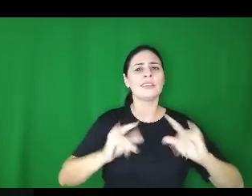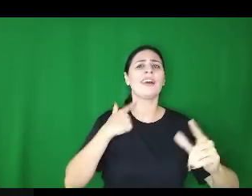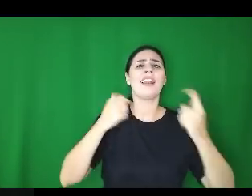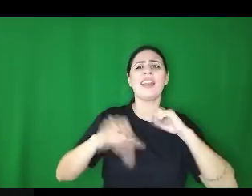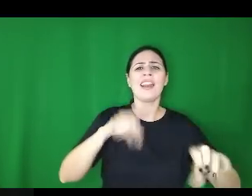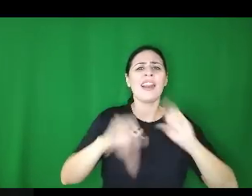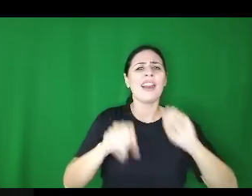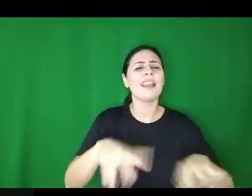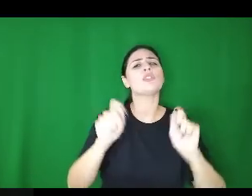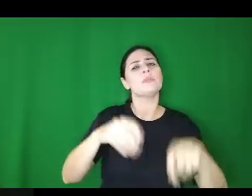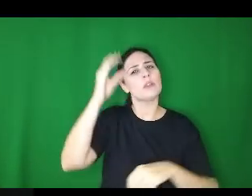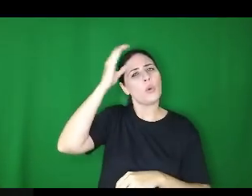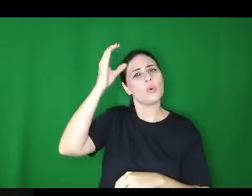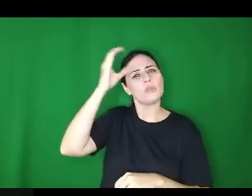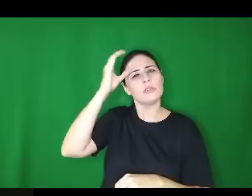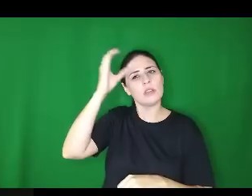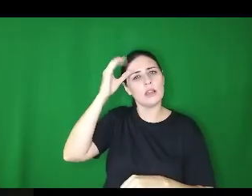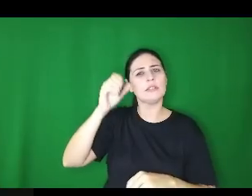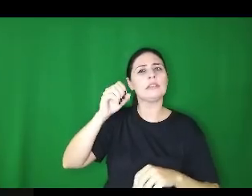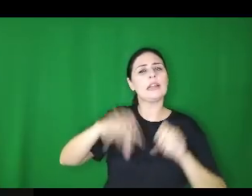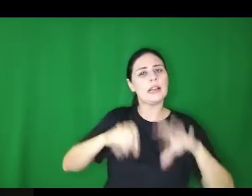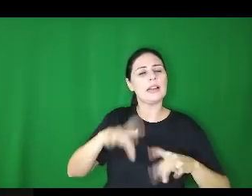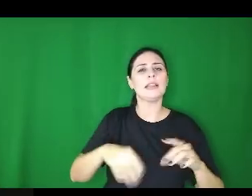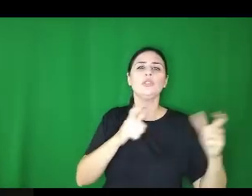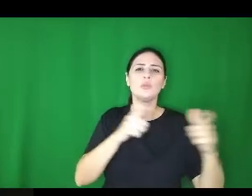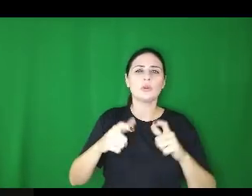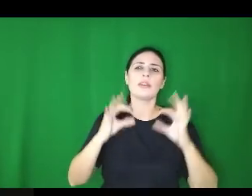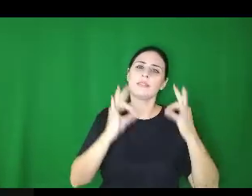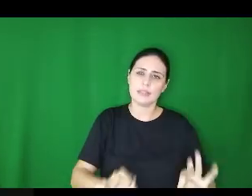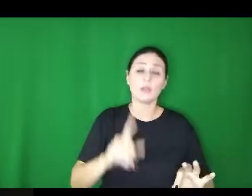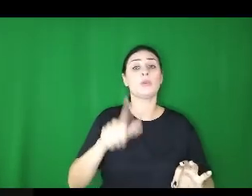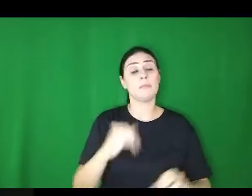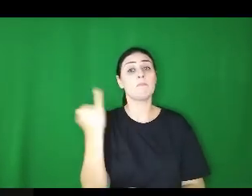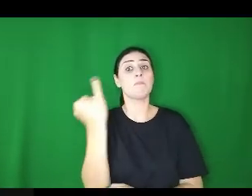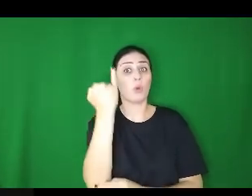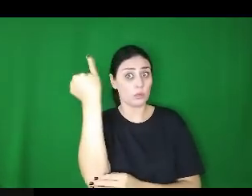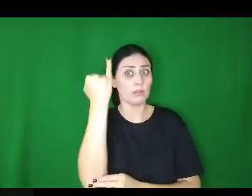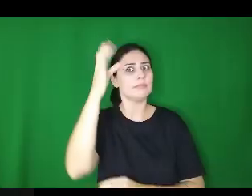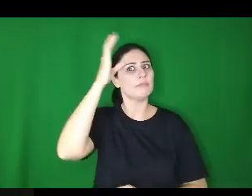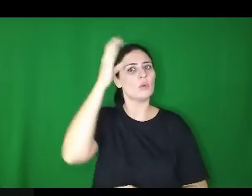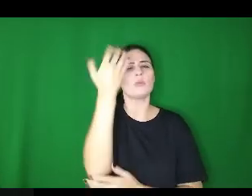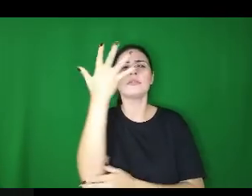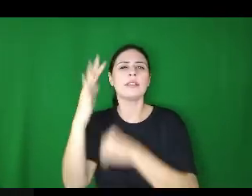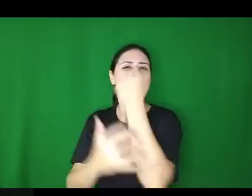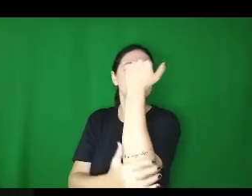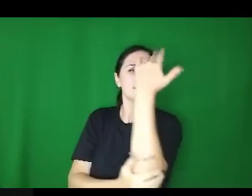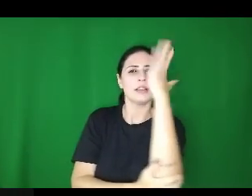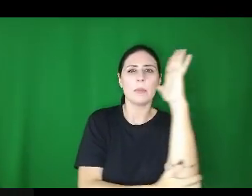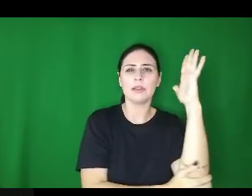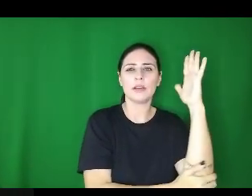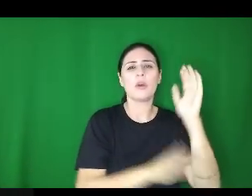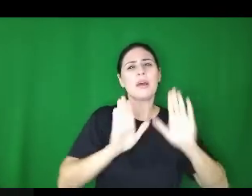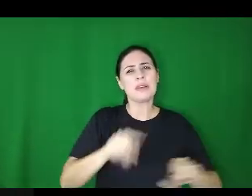é que elas vão adquirindo isso. Relacionar a produção de lixo, todos esses são objetivos que estão